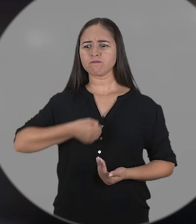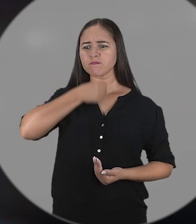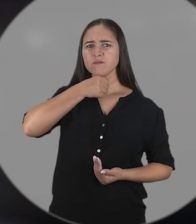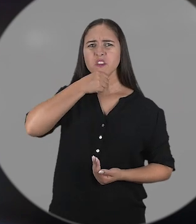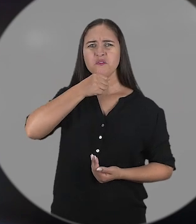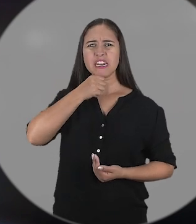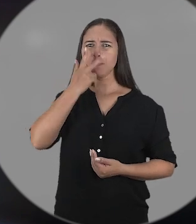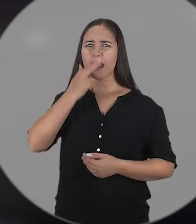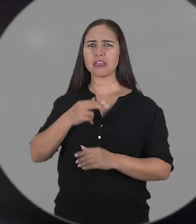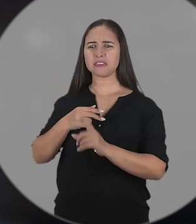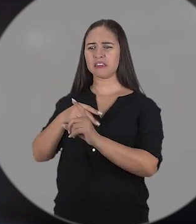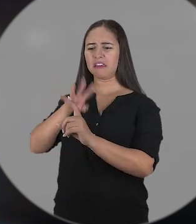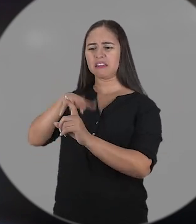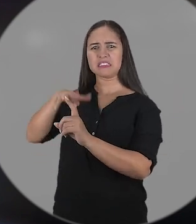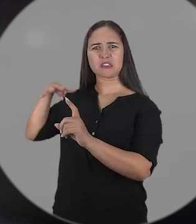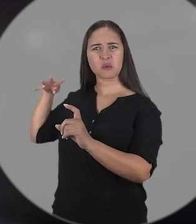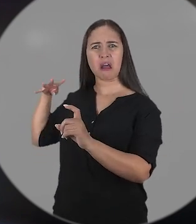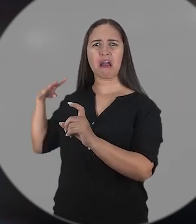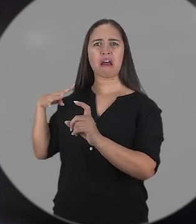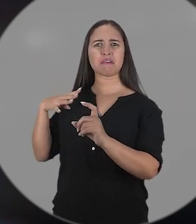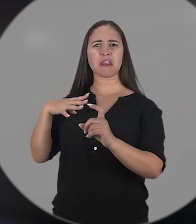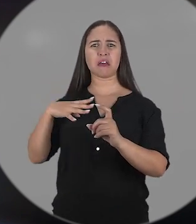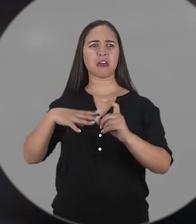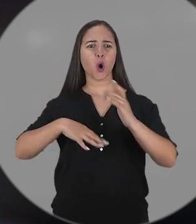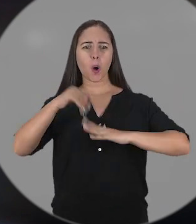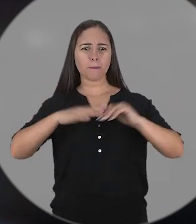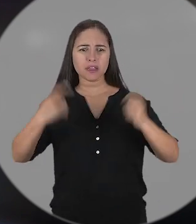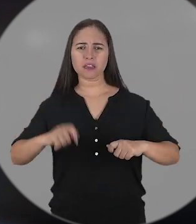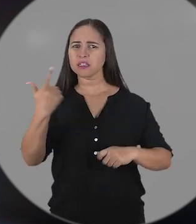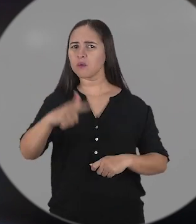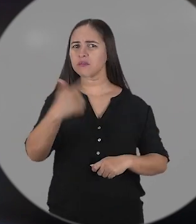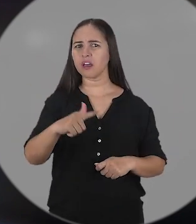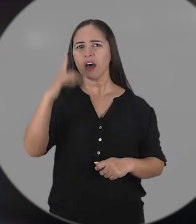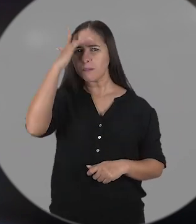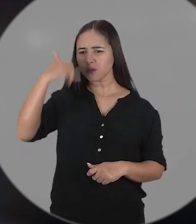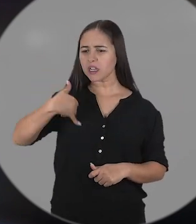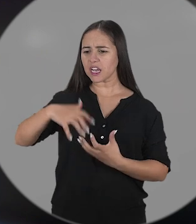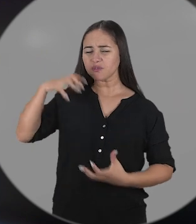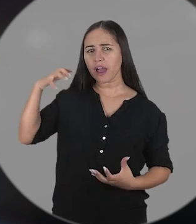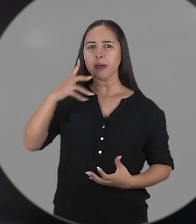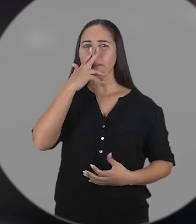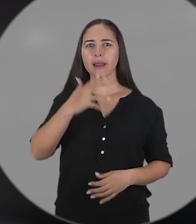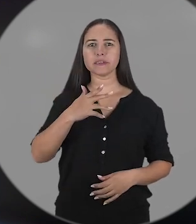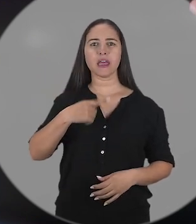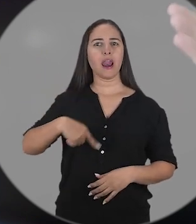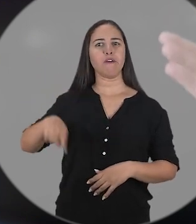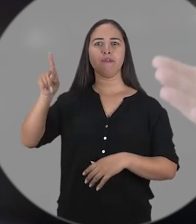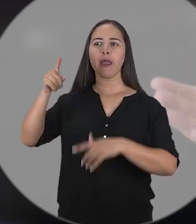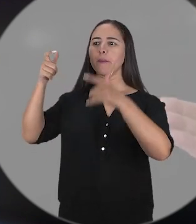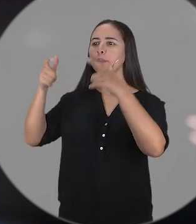forma assexuada, de forma incompetente, né? A pessoa fica velha, ela automaticamente ela vai para um